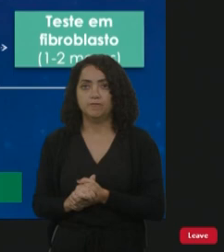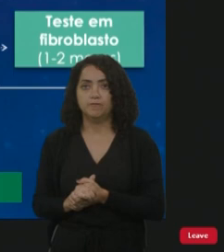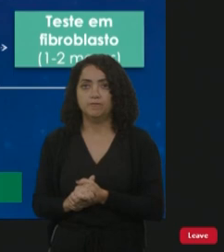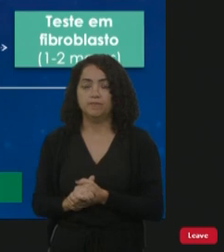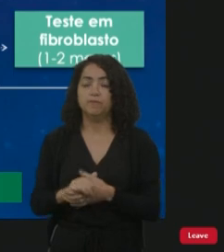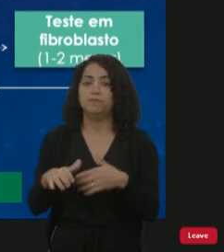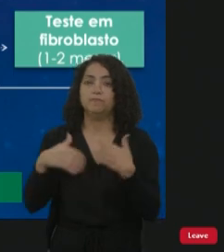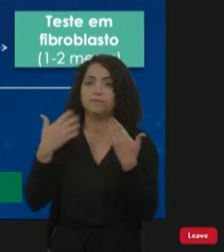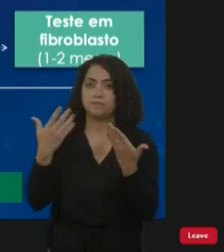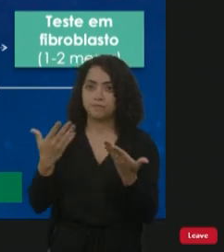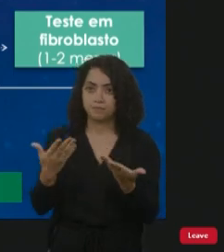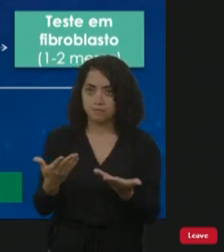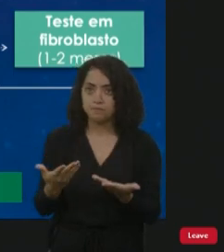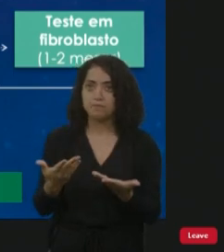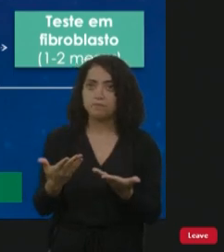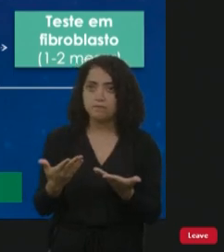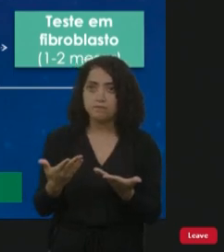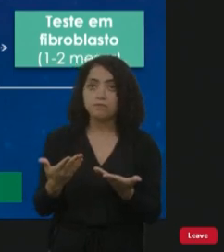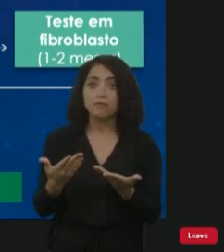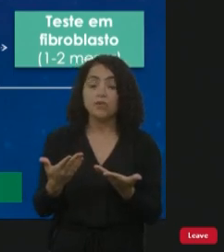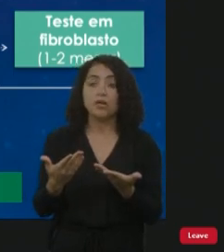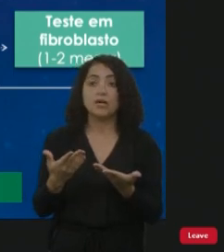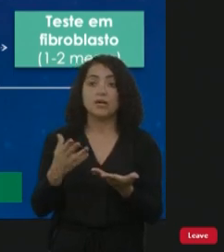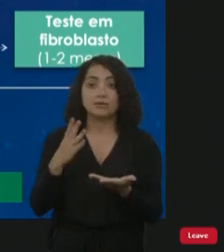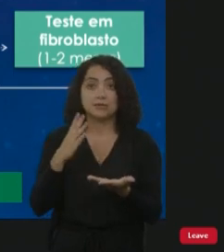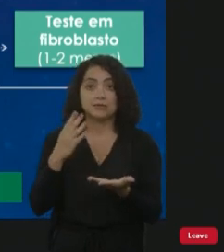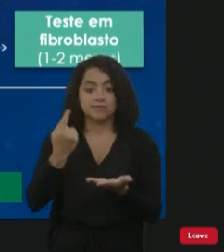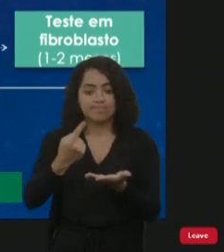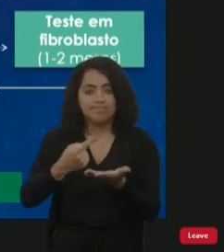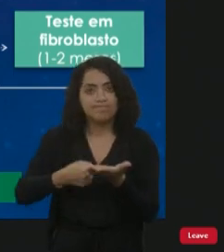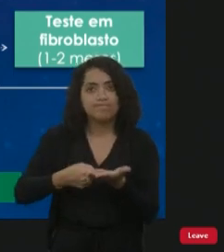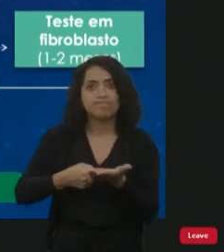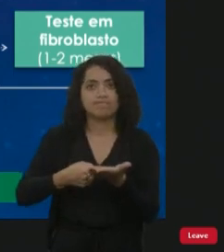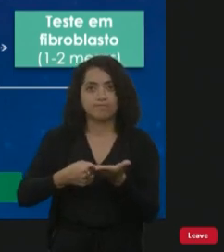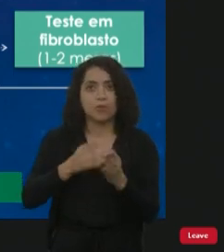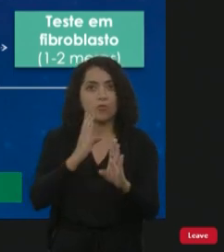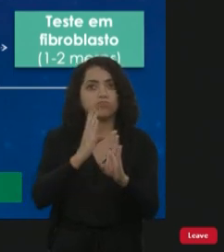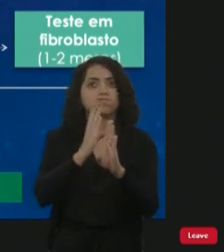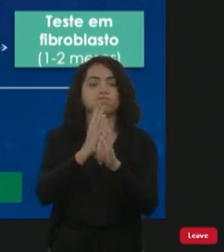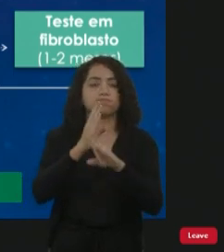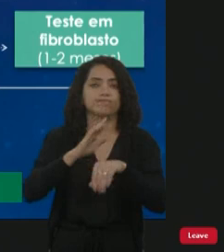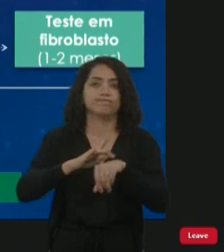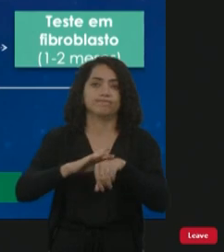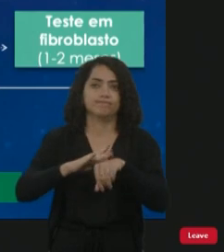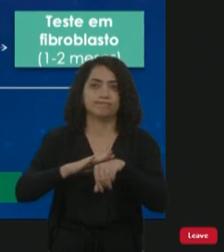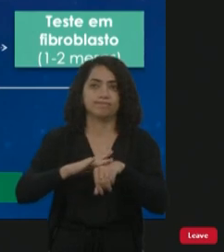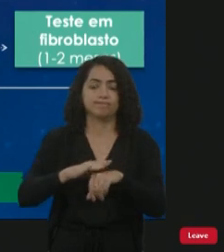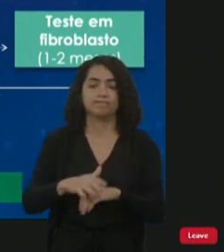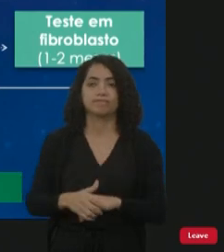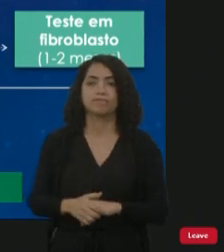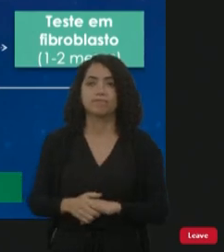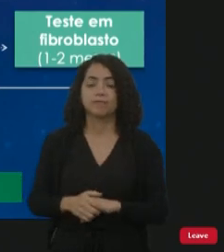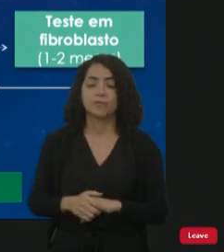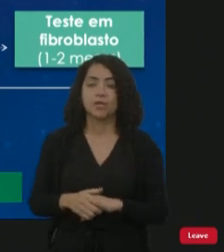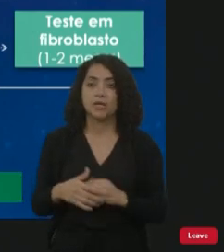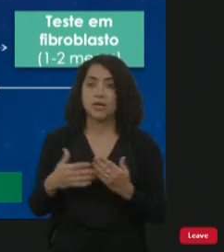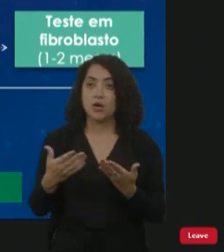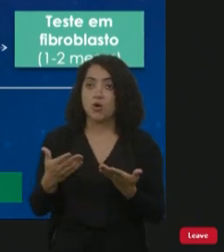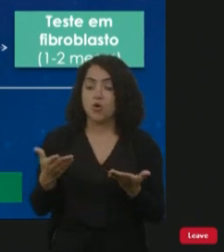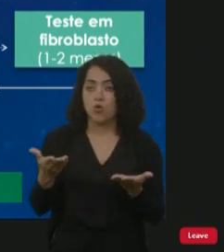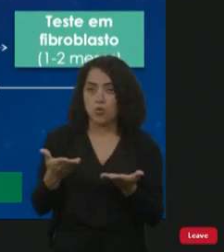aí ter assim estabelecido o diagnóstico da doença, né. A gente não tem